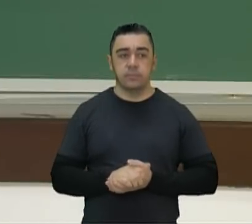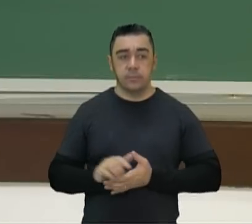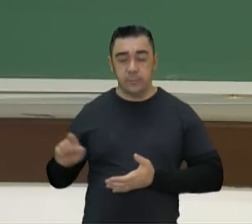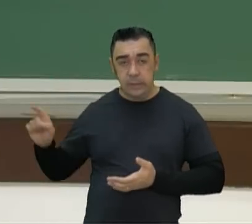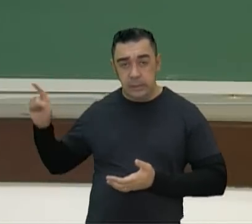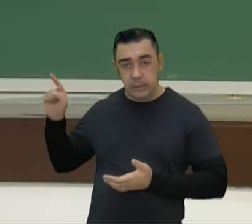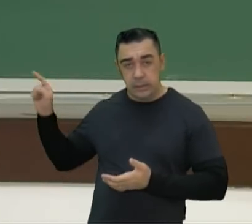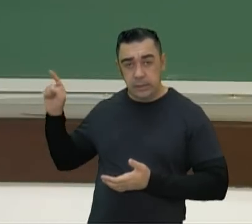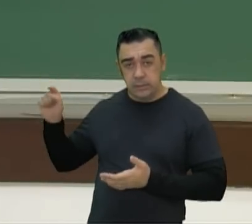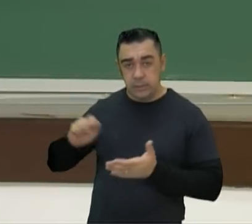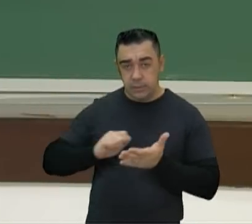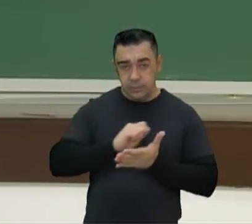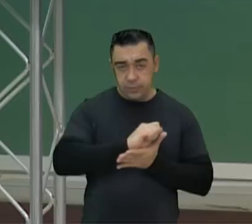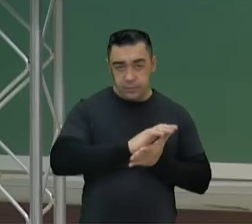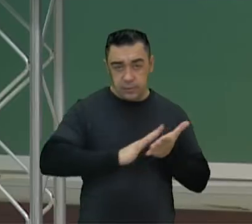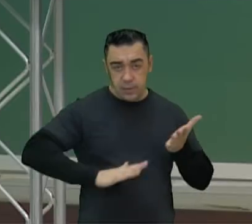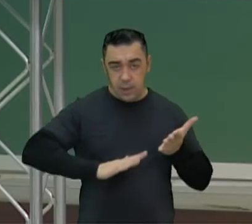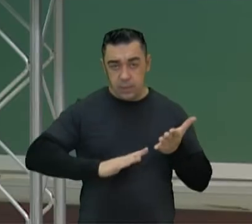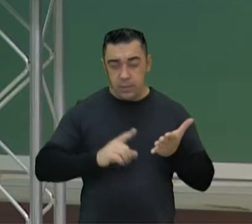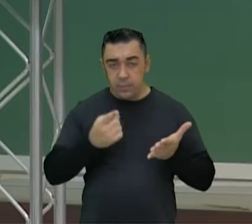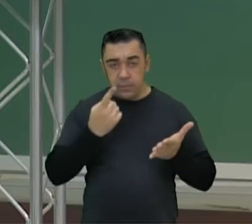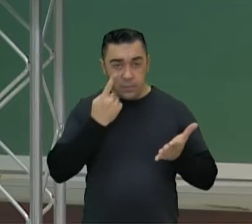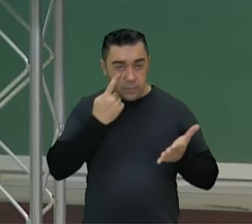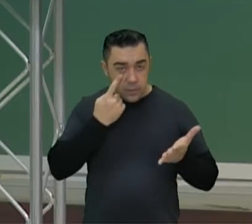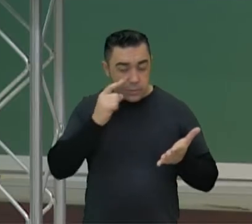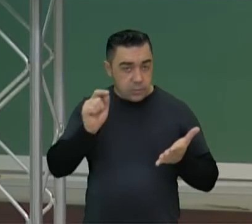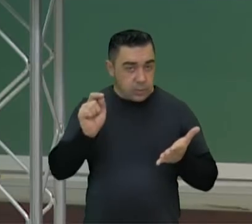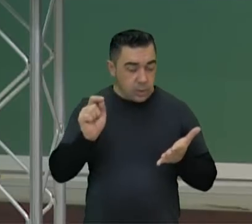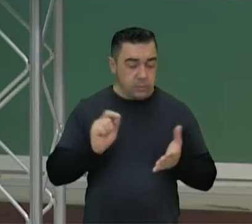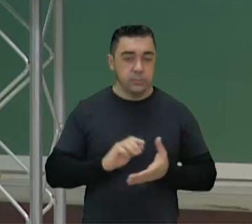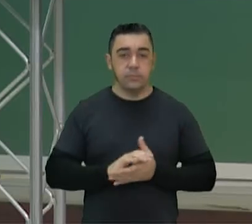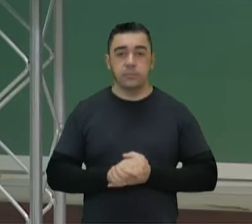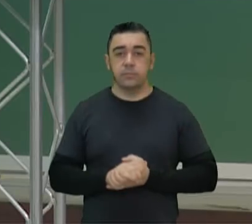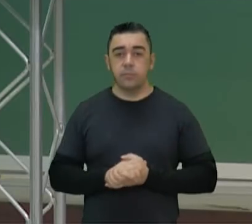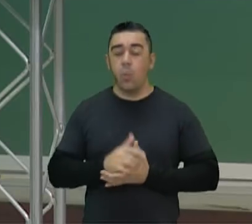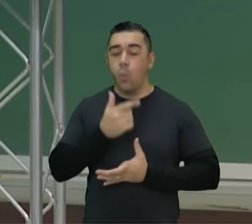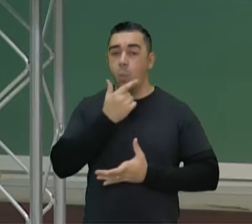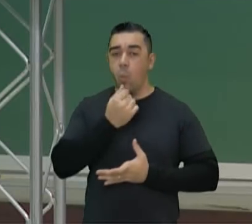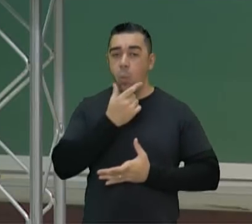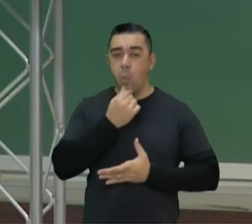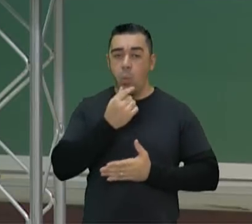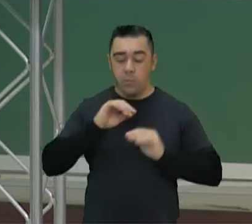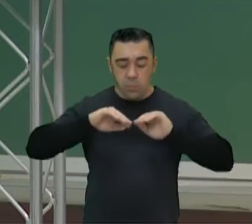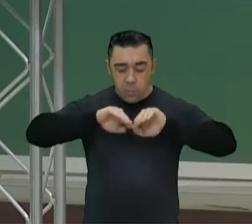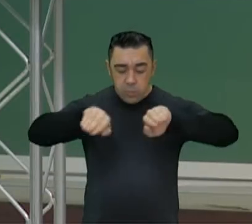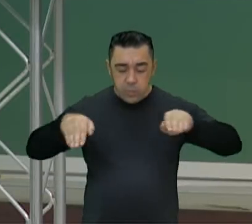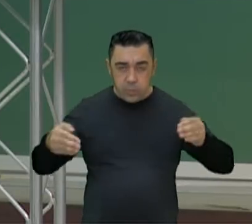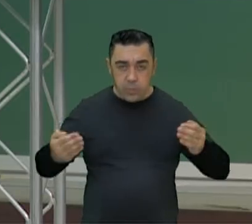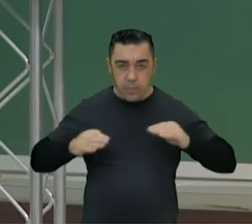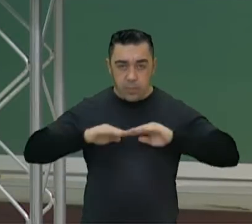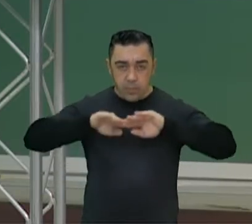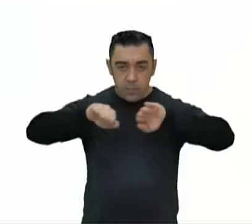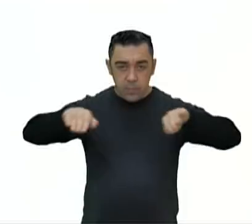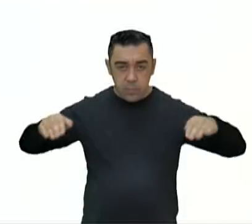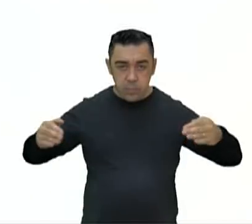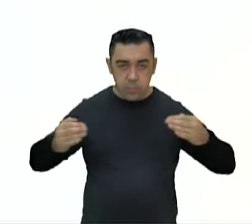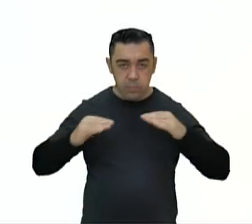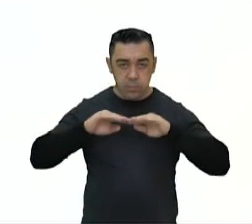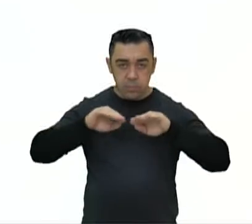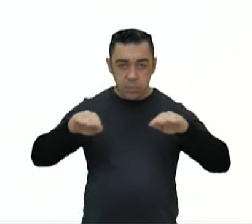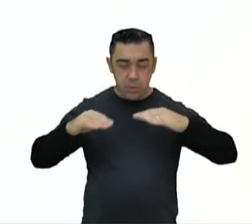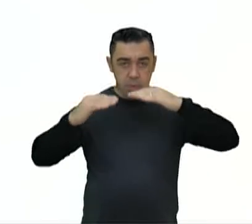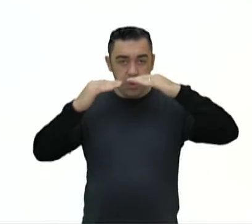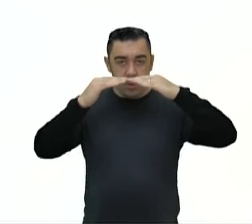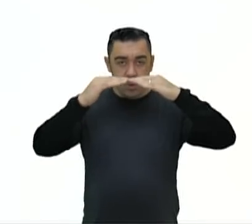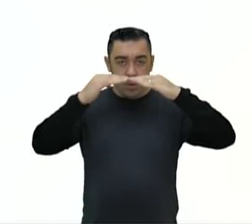Neste outro exercício, verifique que um mergulhador estava a 1 metro abaixo